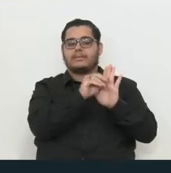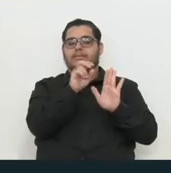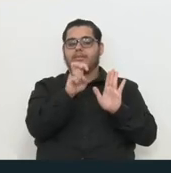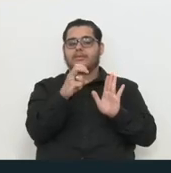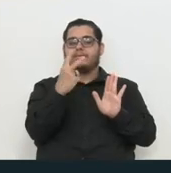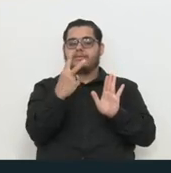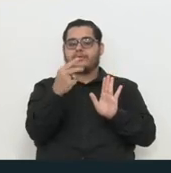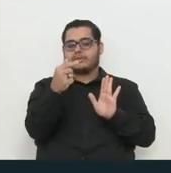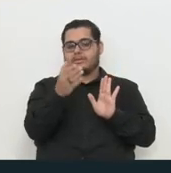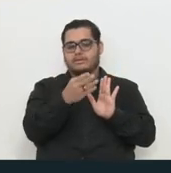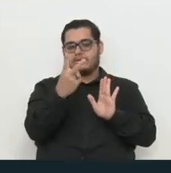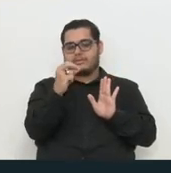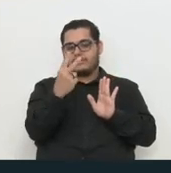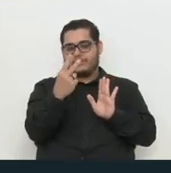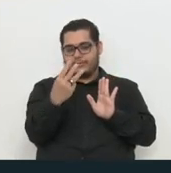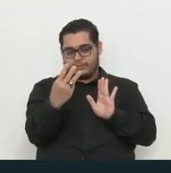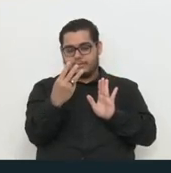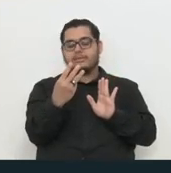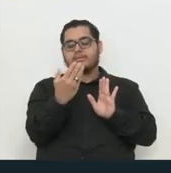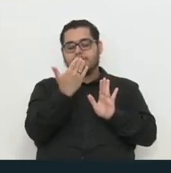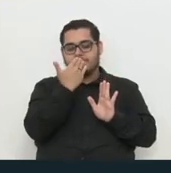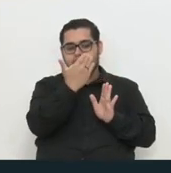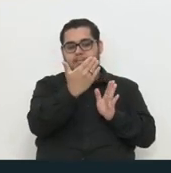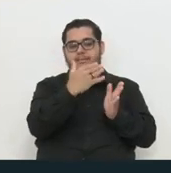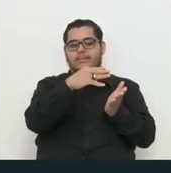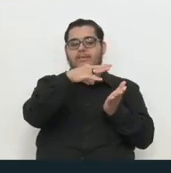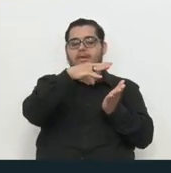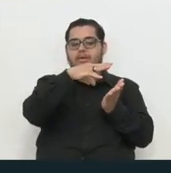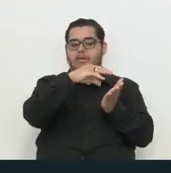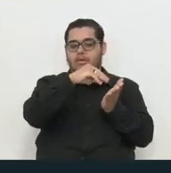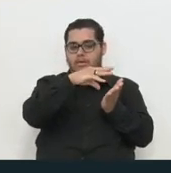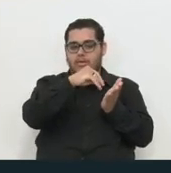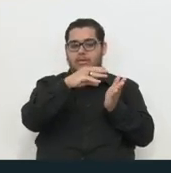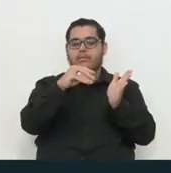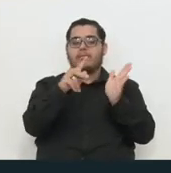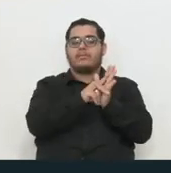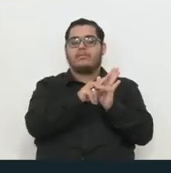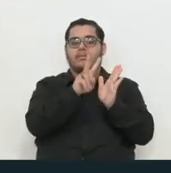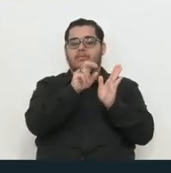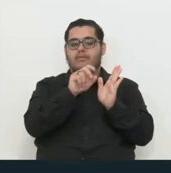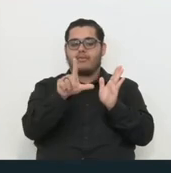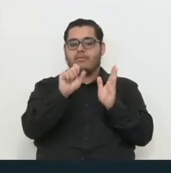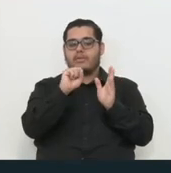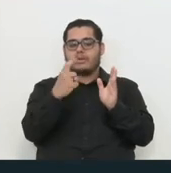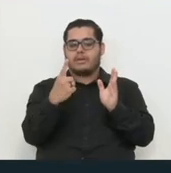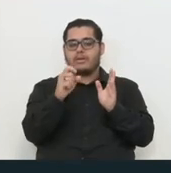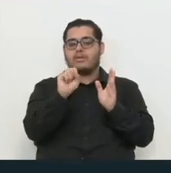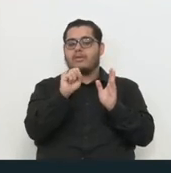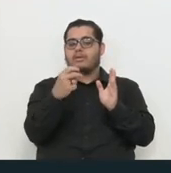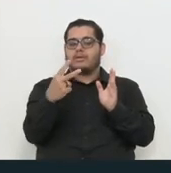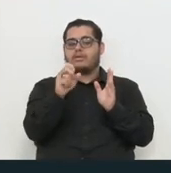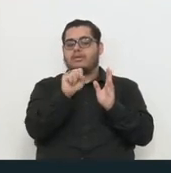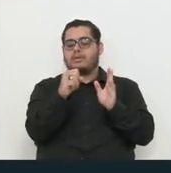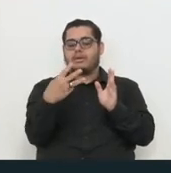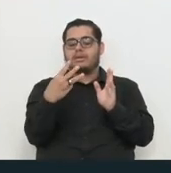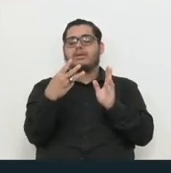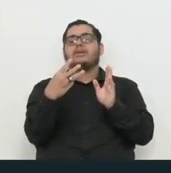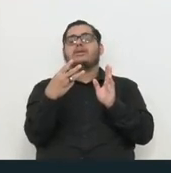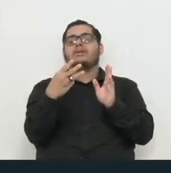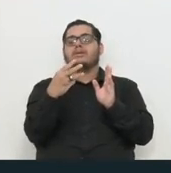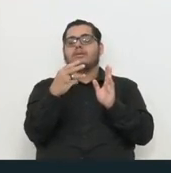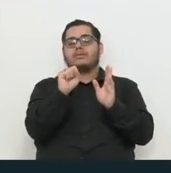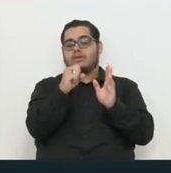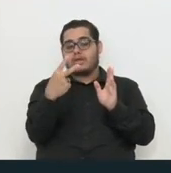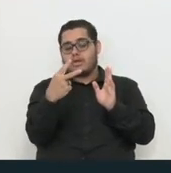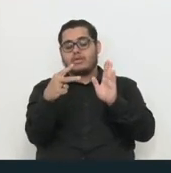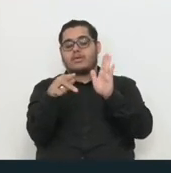2023 solicita a cópia de inteiros teor dos volumes 80 81 82 do processo administrativo número